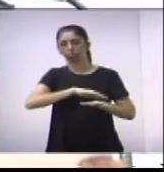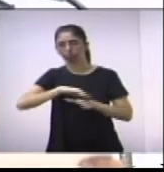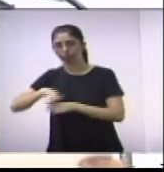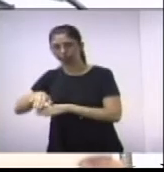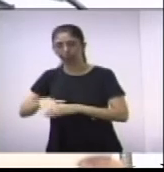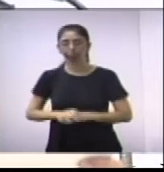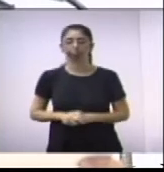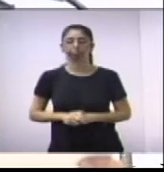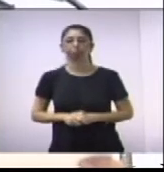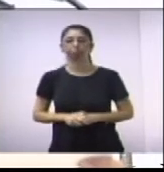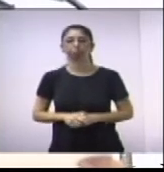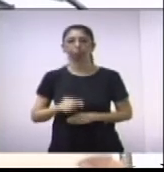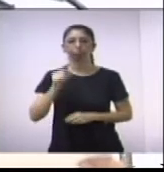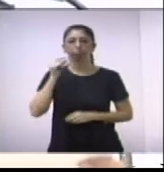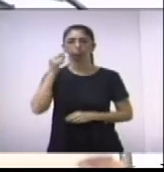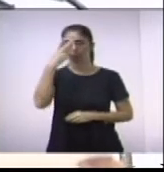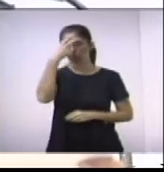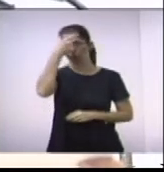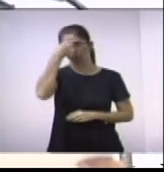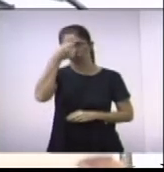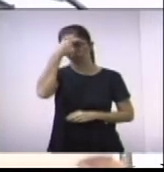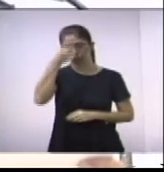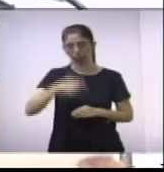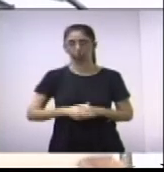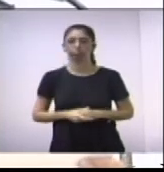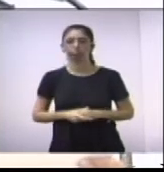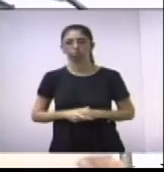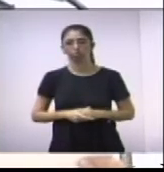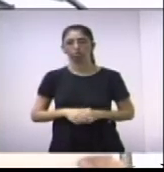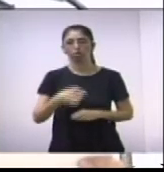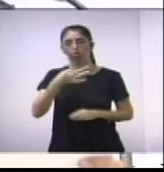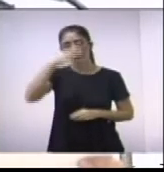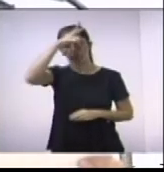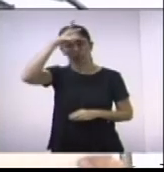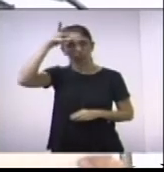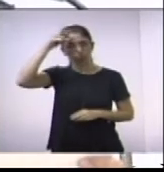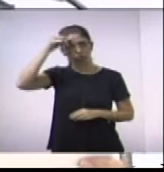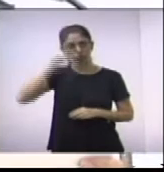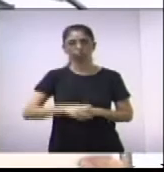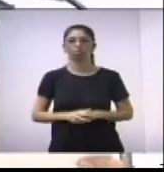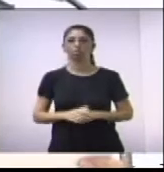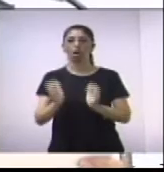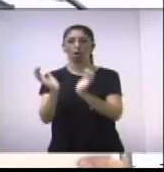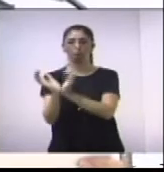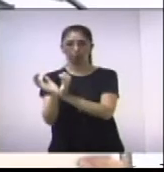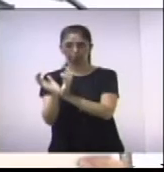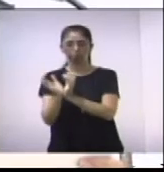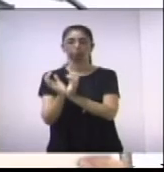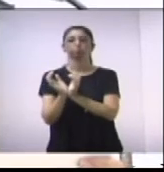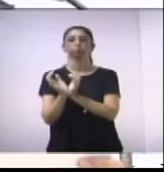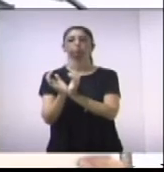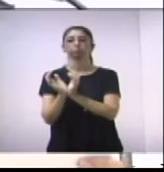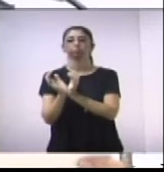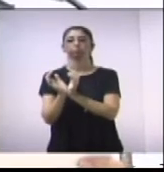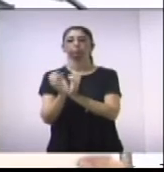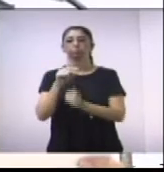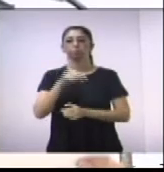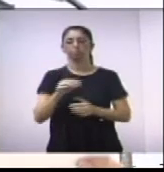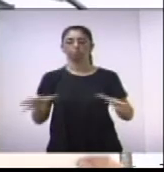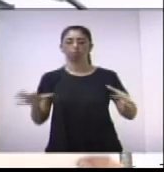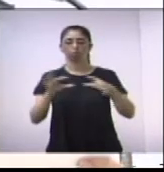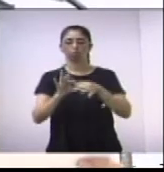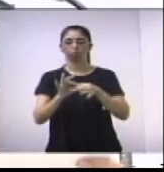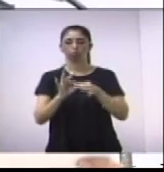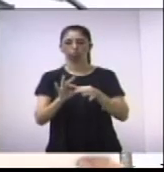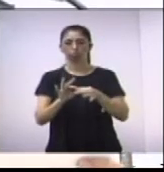vereador Dilcinho Rodrigues, que propõe ao Executivo a celebração de um convênio com a APAI, Associação de Pais e Amigos dos Excepcionais de